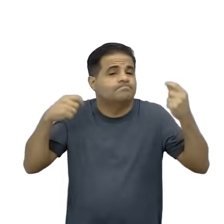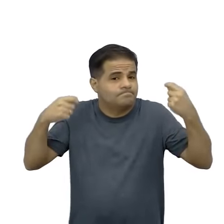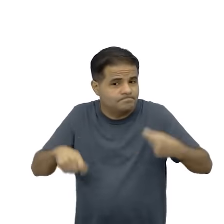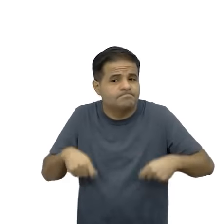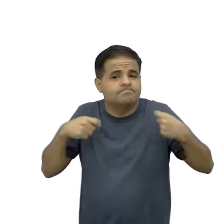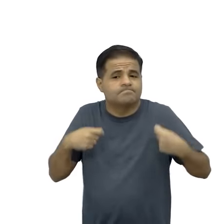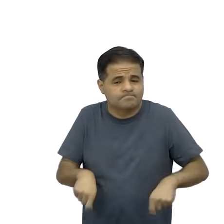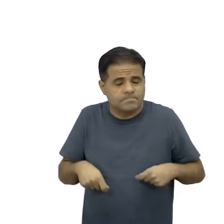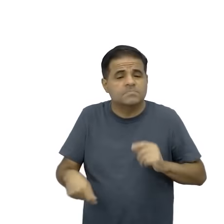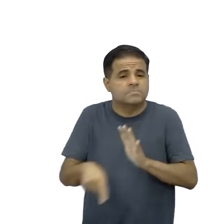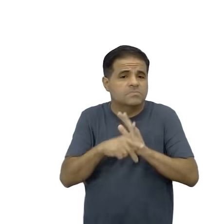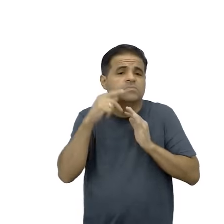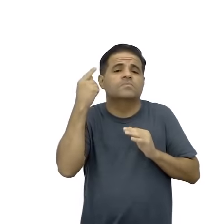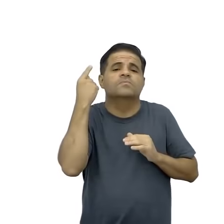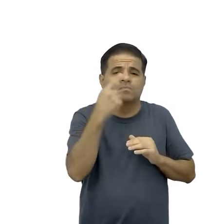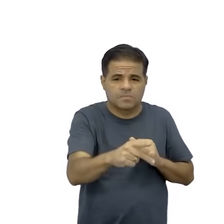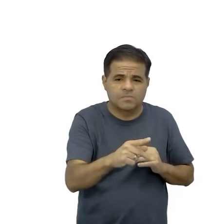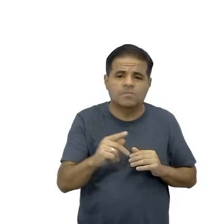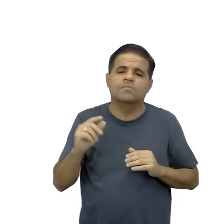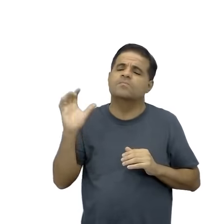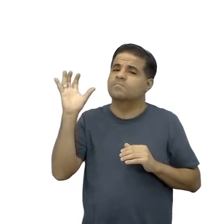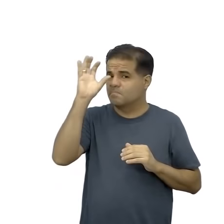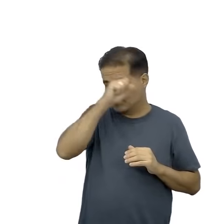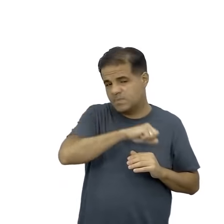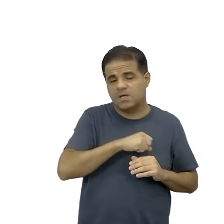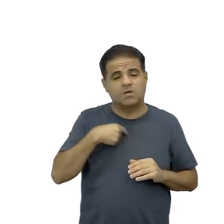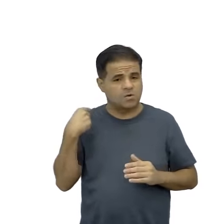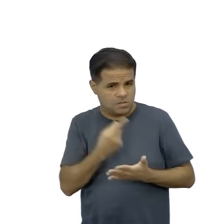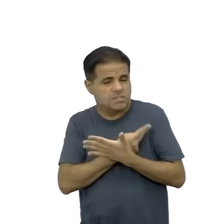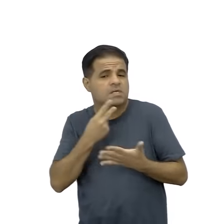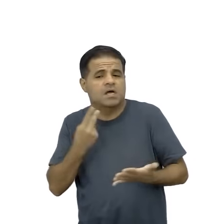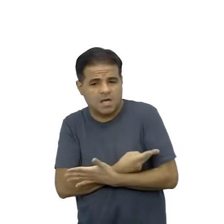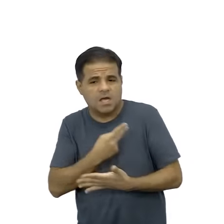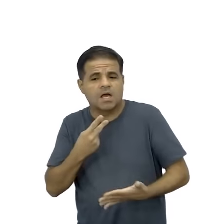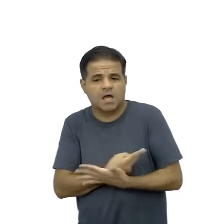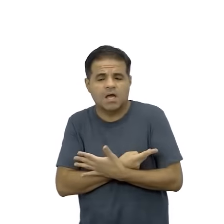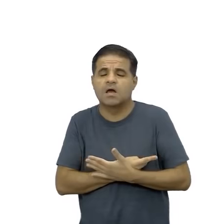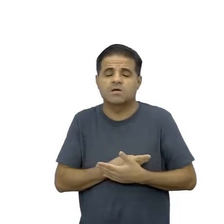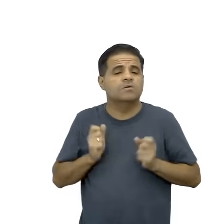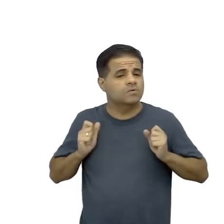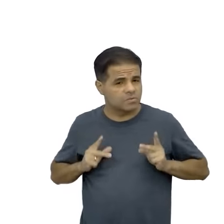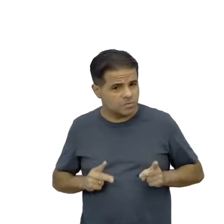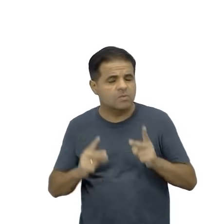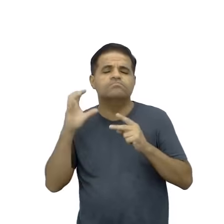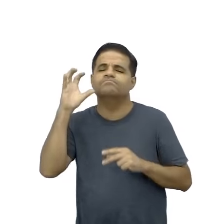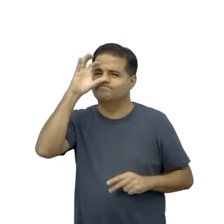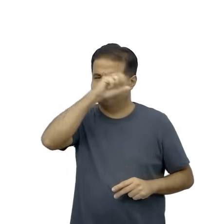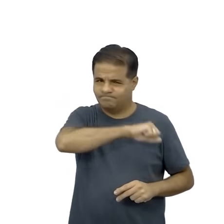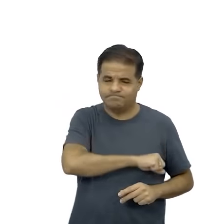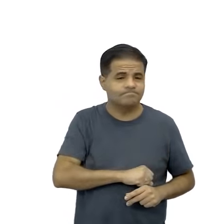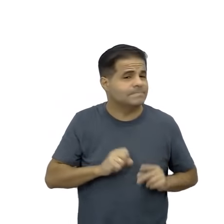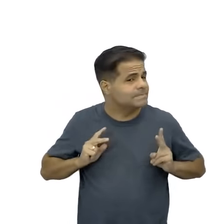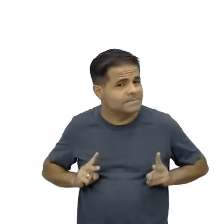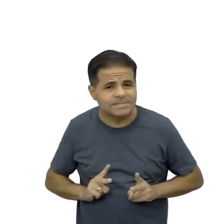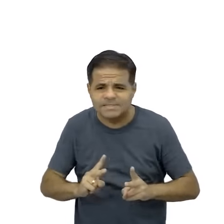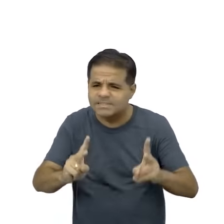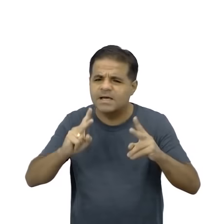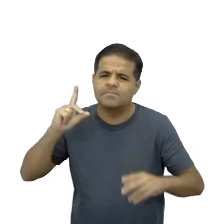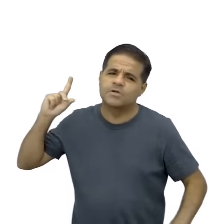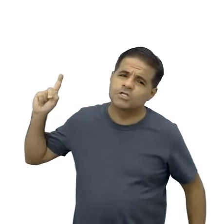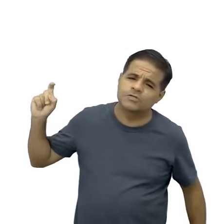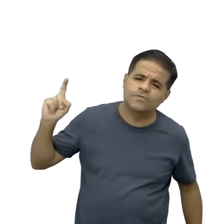também, porque ele faz parte do aprendizado, né, nós erramos também o tempo todo, e nós reformulamos e reaprendemos, né, essas